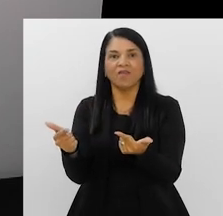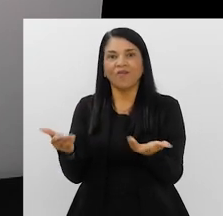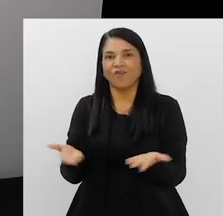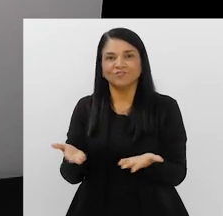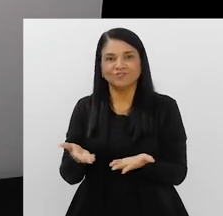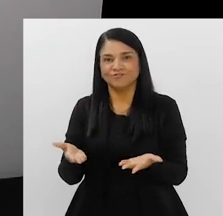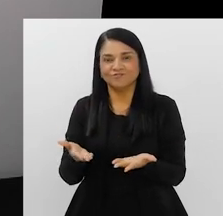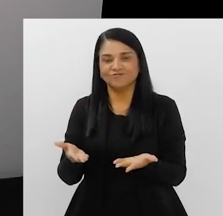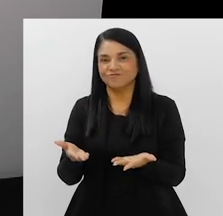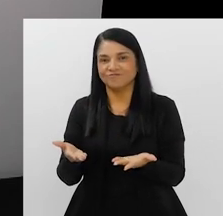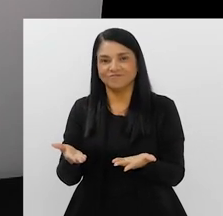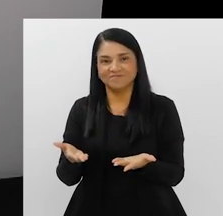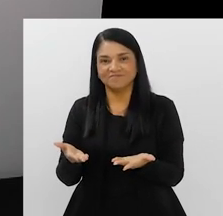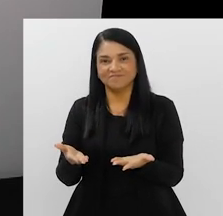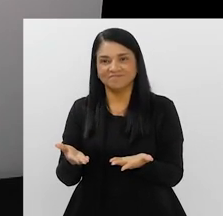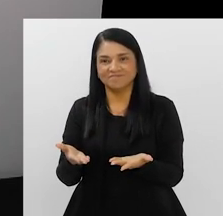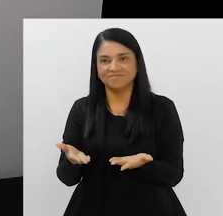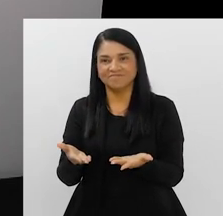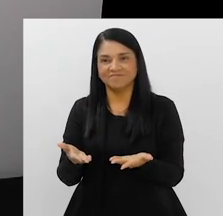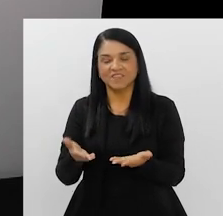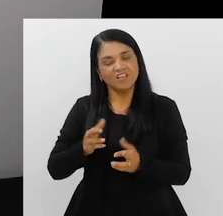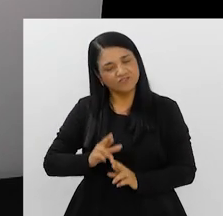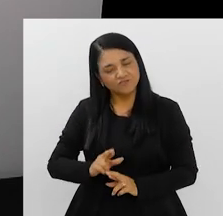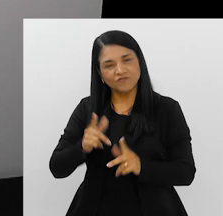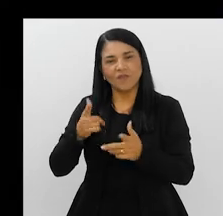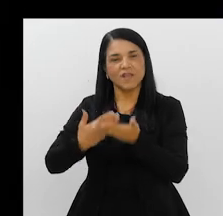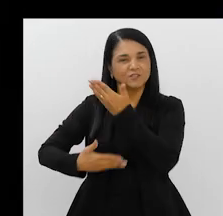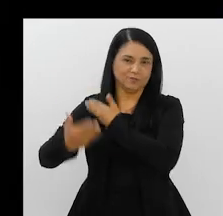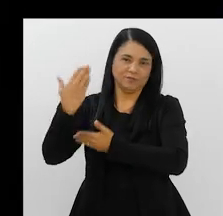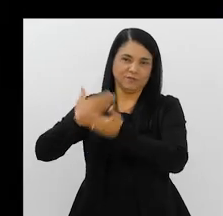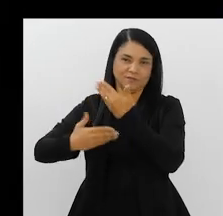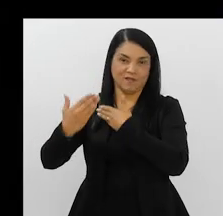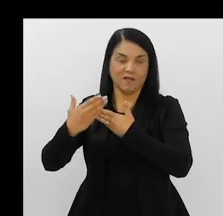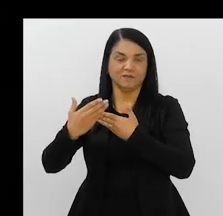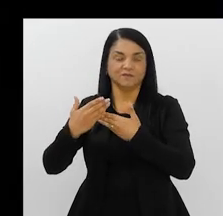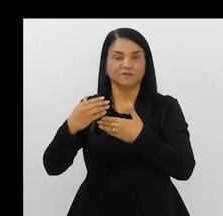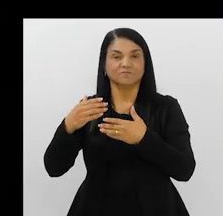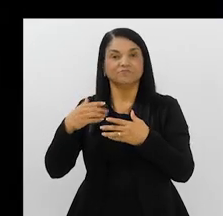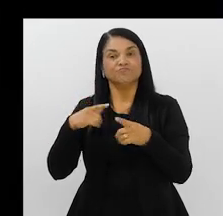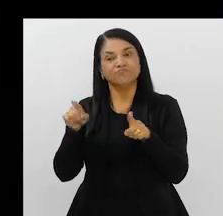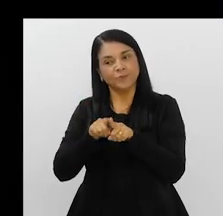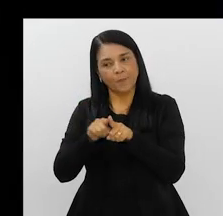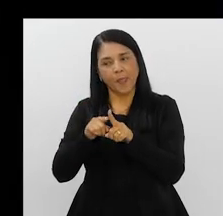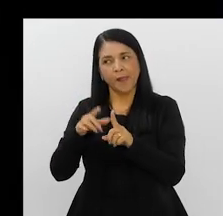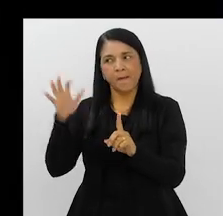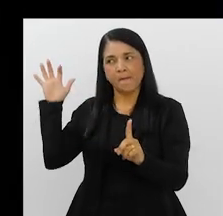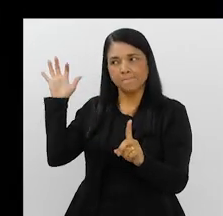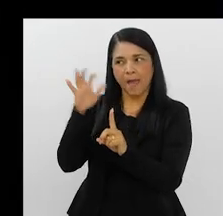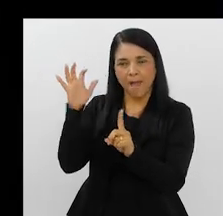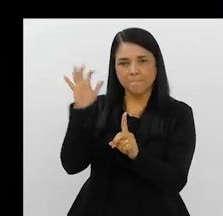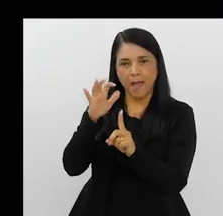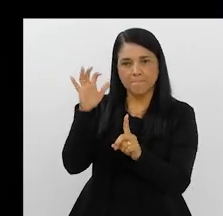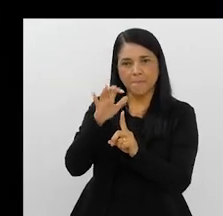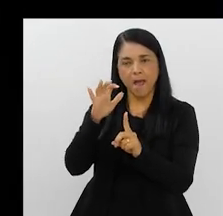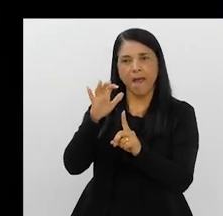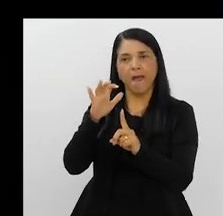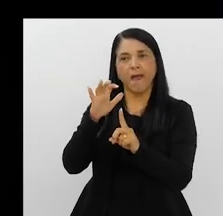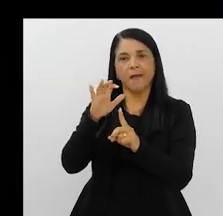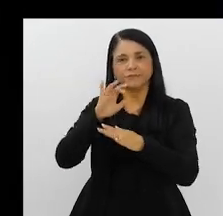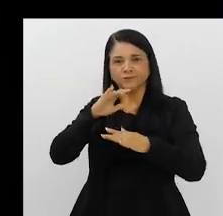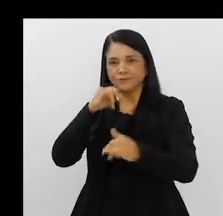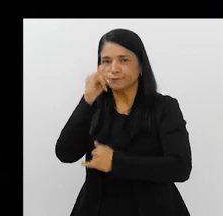tem essa interatividade, né? É diferente. Fora que a gente tem toda essa pressão externa